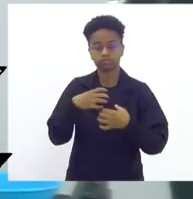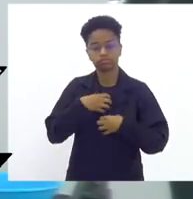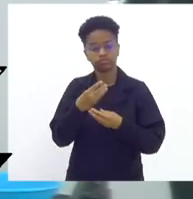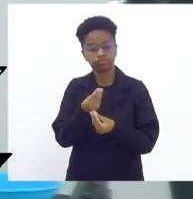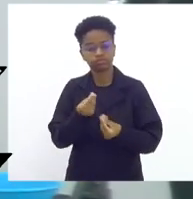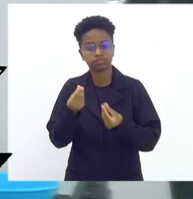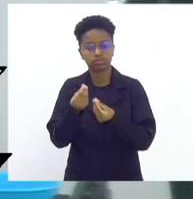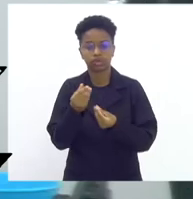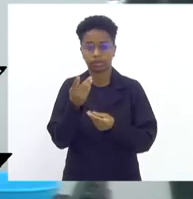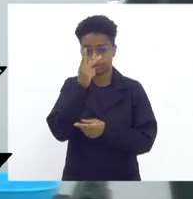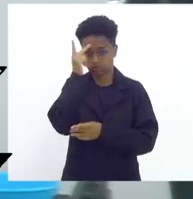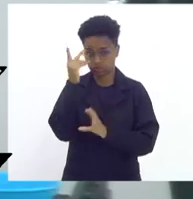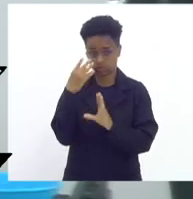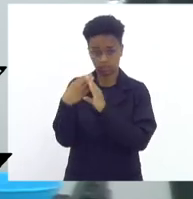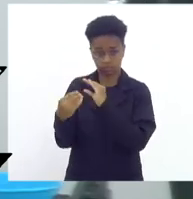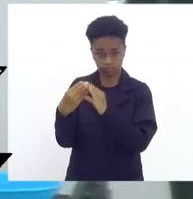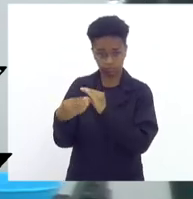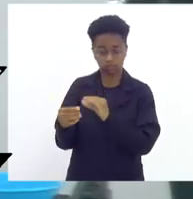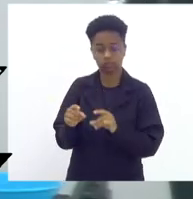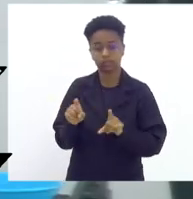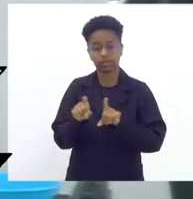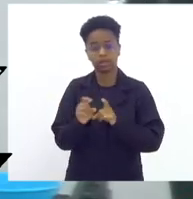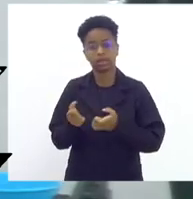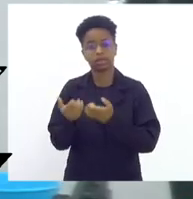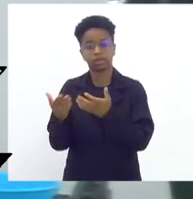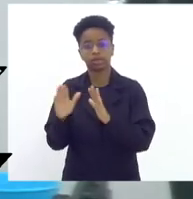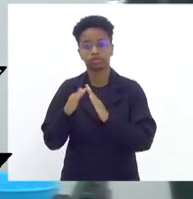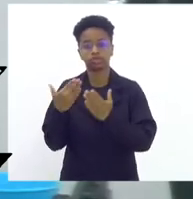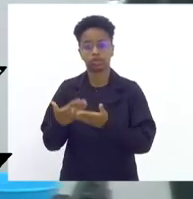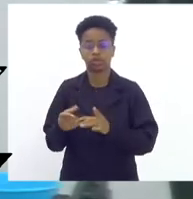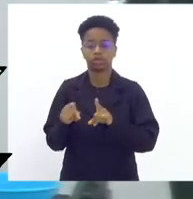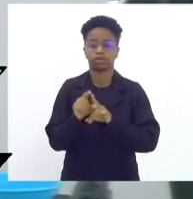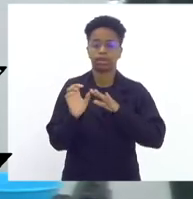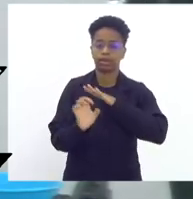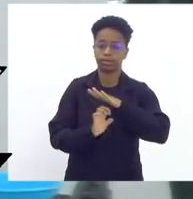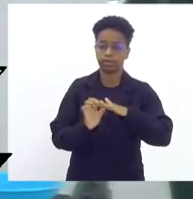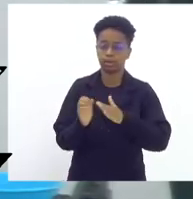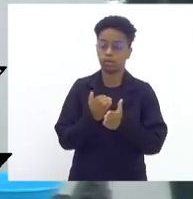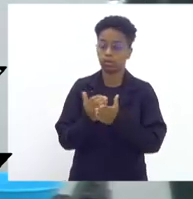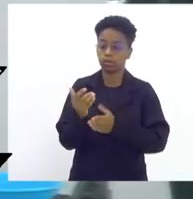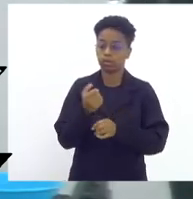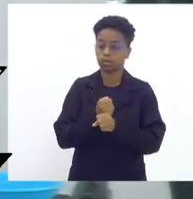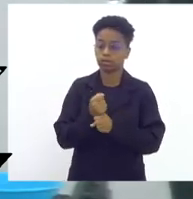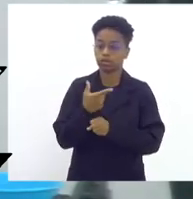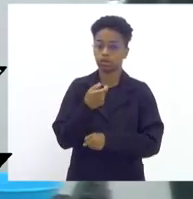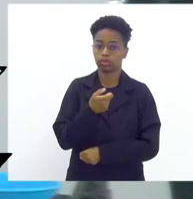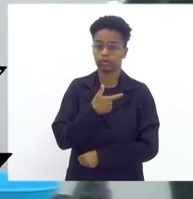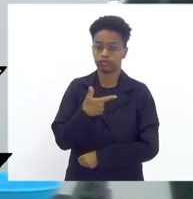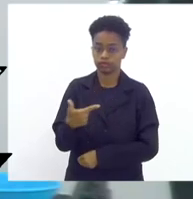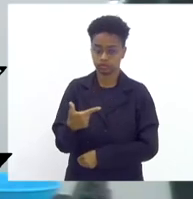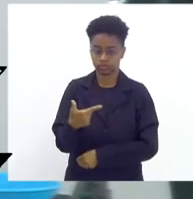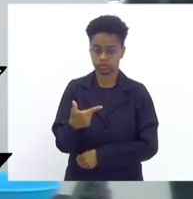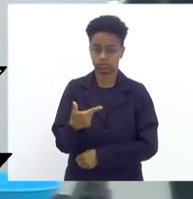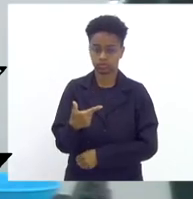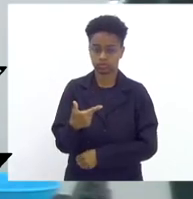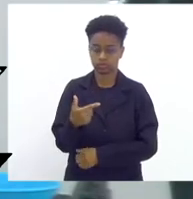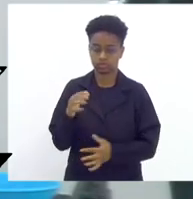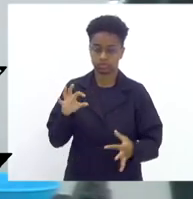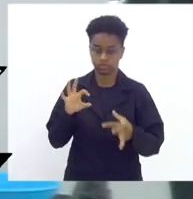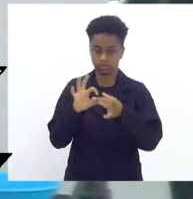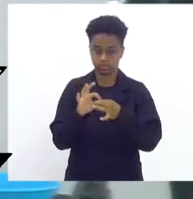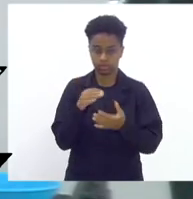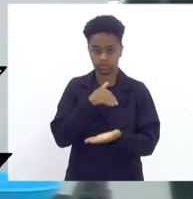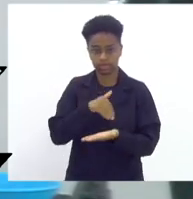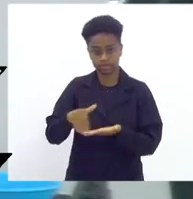oferecemos escolas e empresas E desde o ano 2022 em parceria